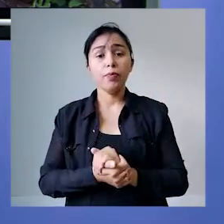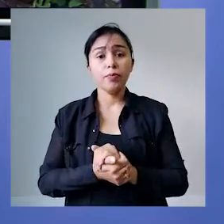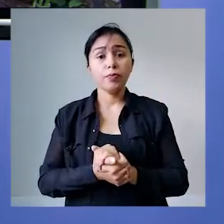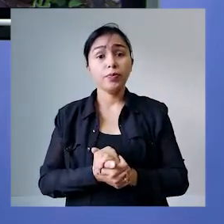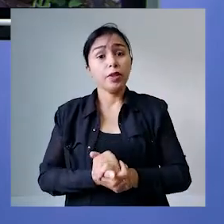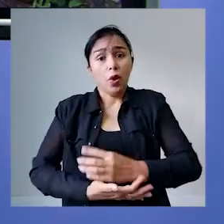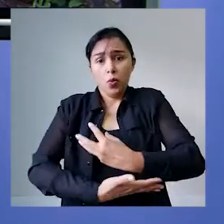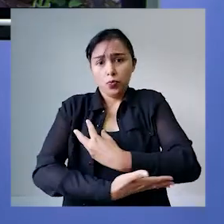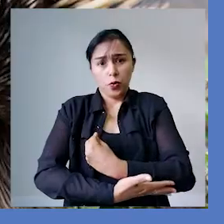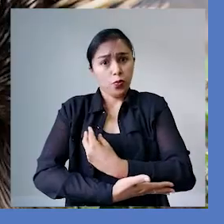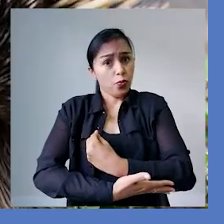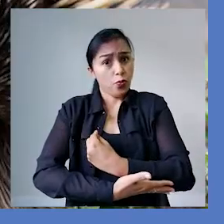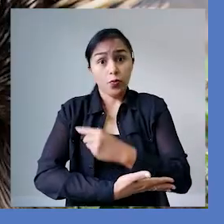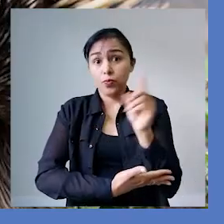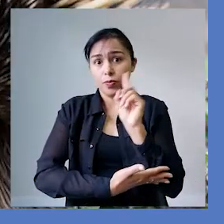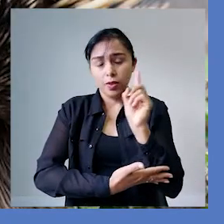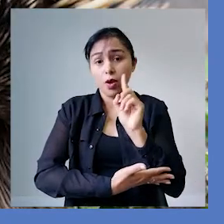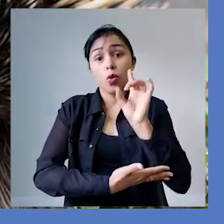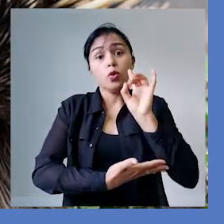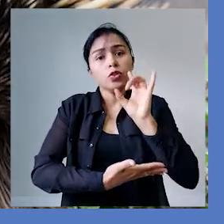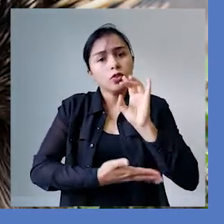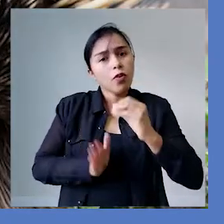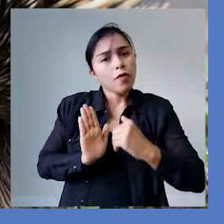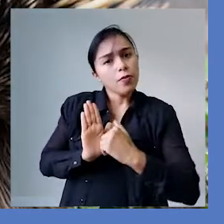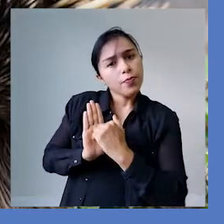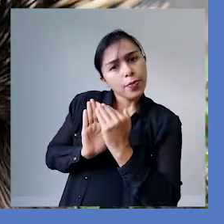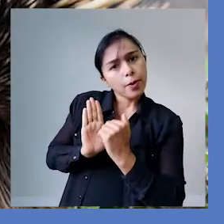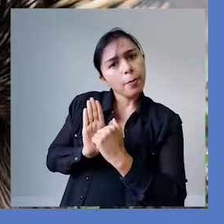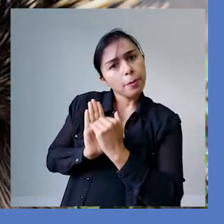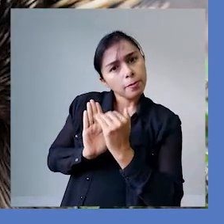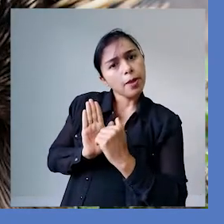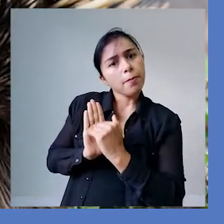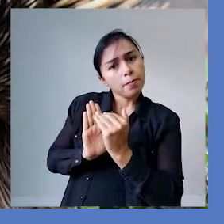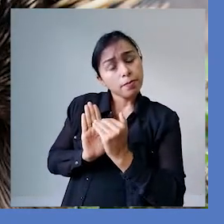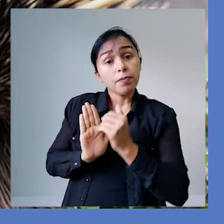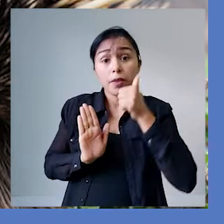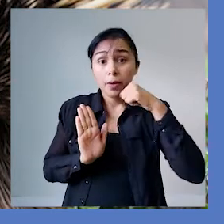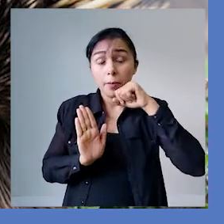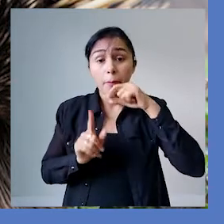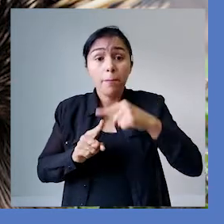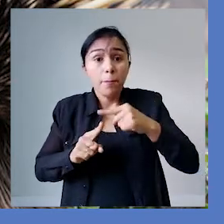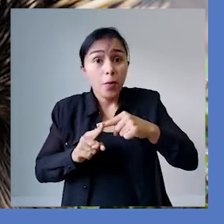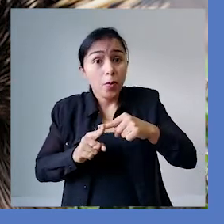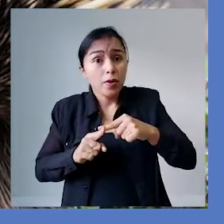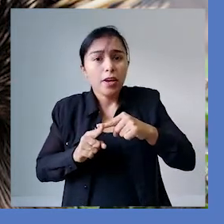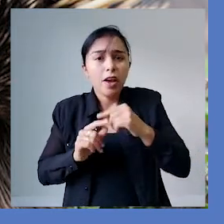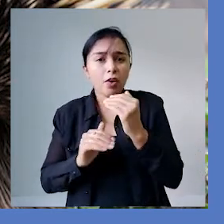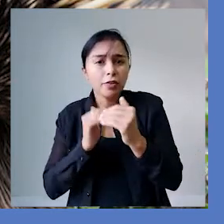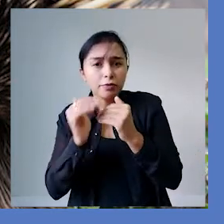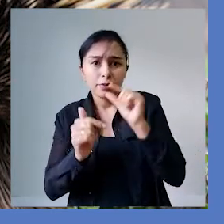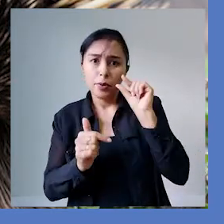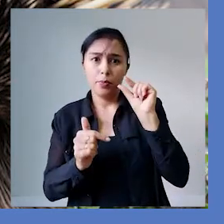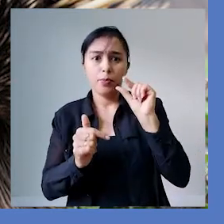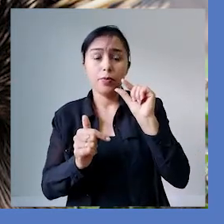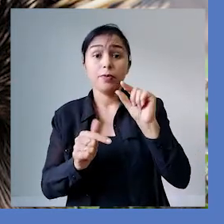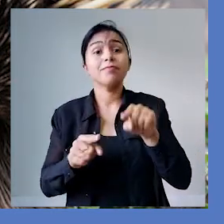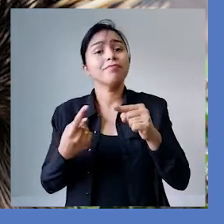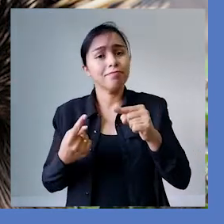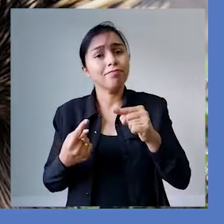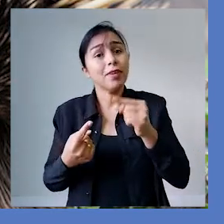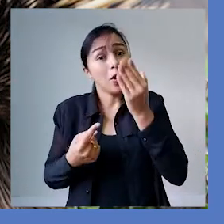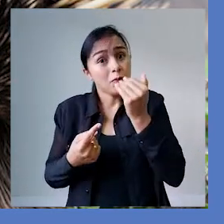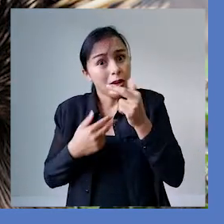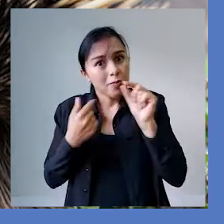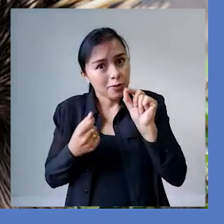chegam a mamar. Eles apenas eles lambem o seio da mãe, porque essas glândulas mamárias não são tão desenvolvidas. Mas se alimentam